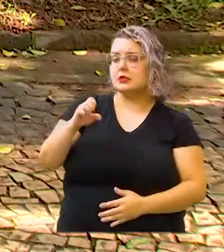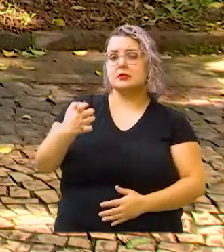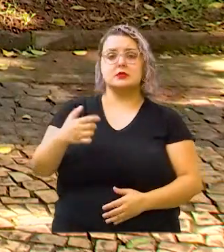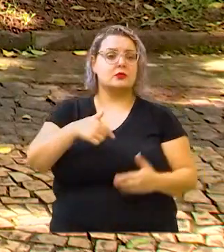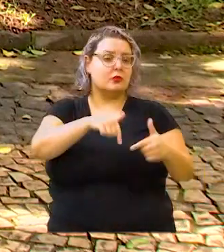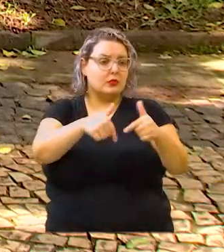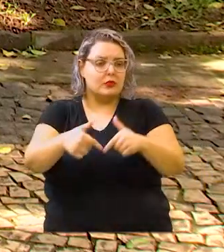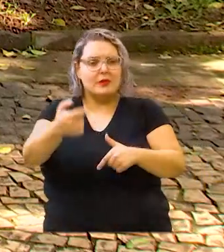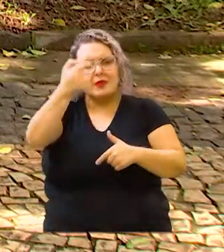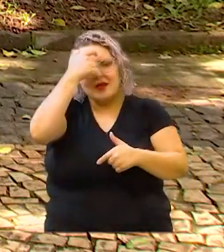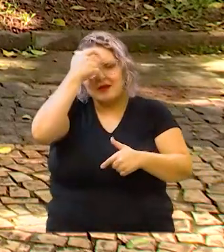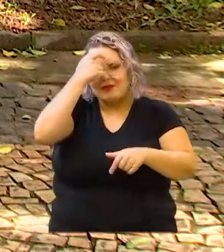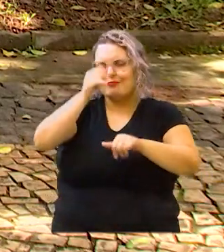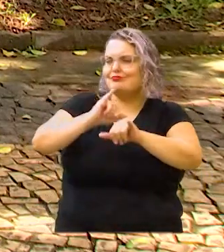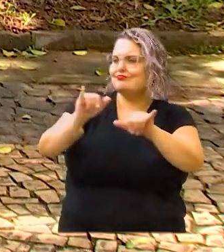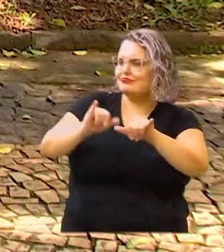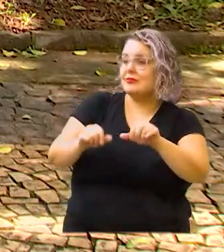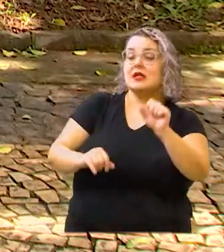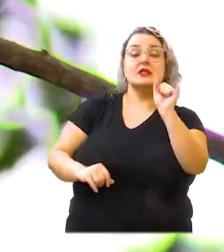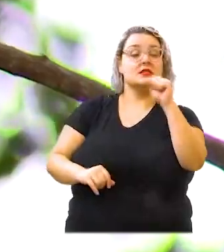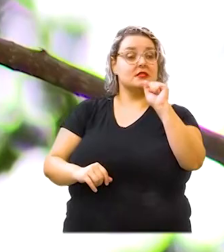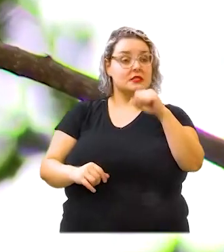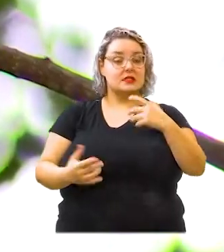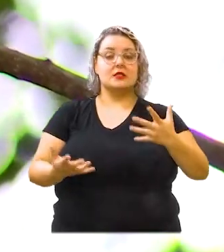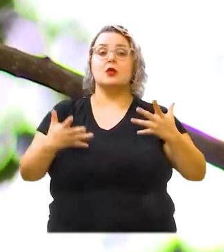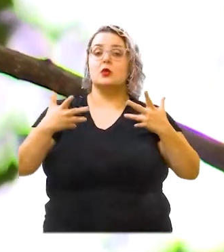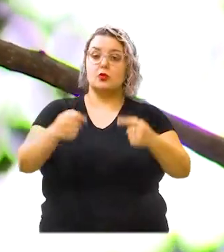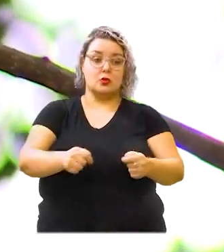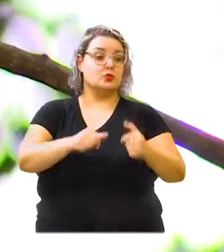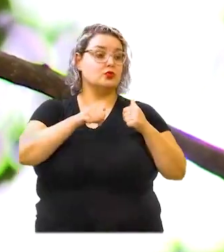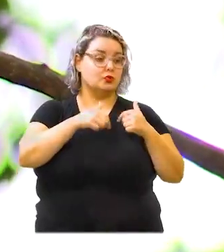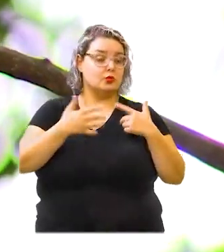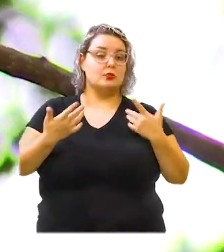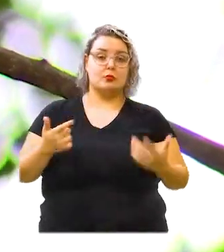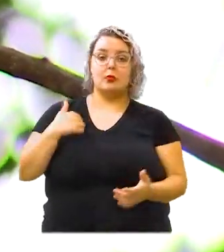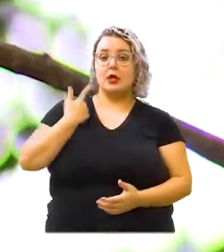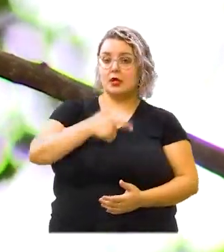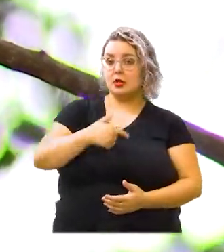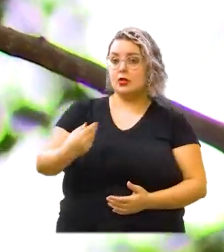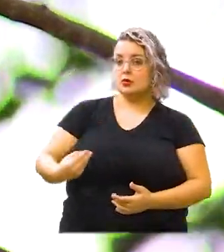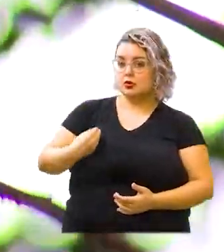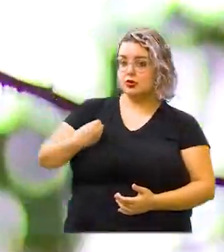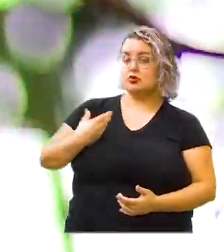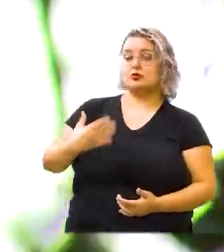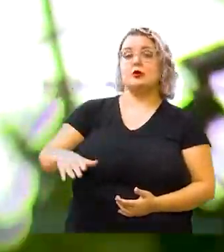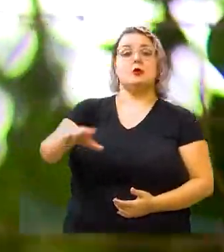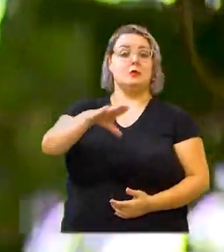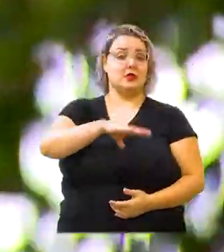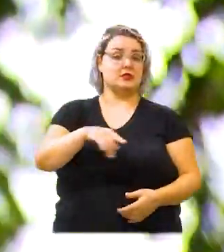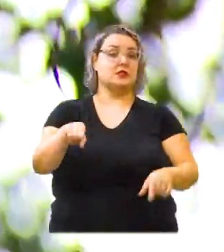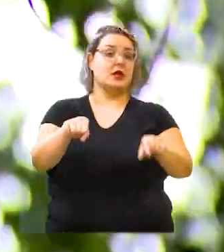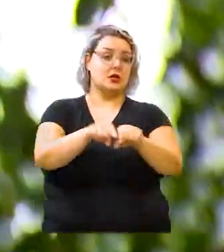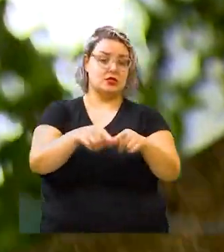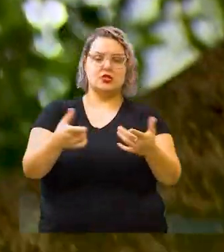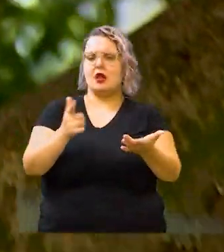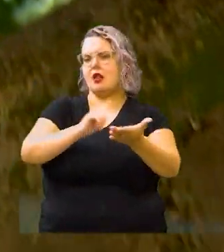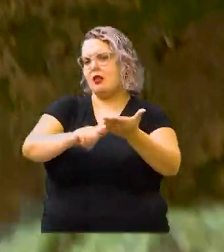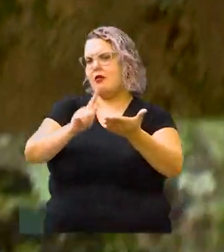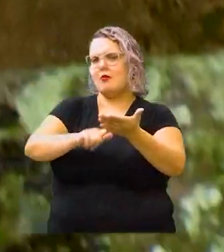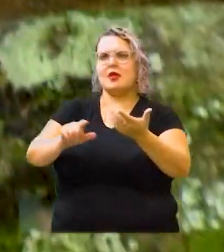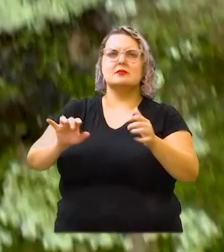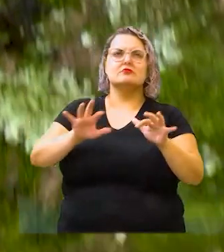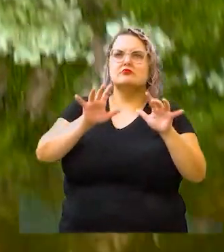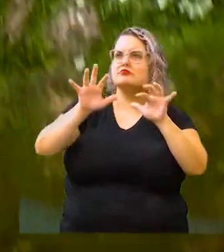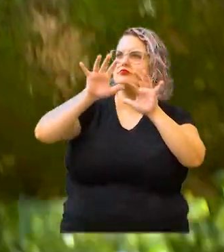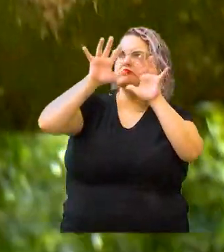um trabalho, né, de conscientização. Sim. Além de todos os benefícios para a nossa vida, né, e para a cidade, limpeza